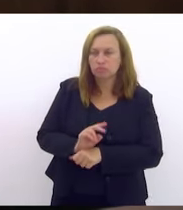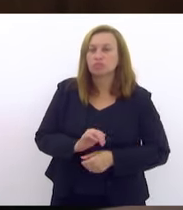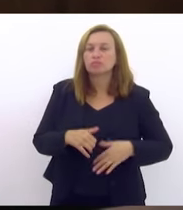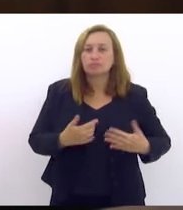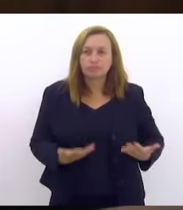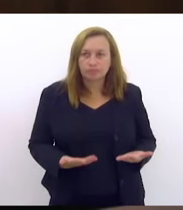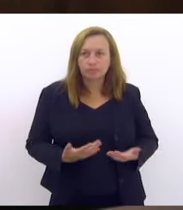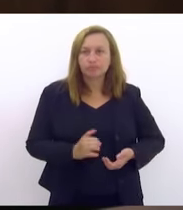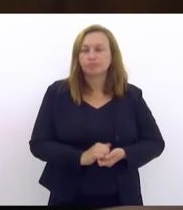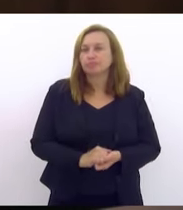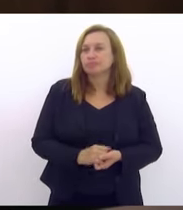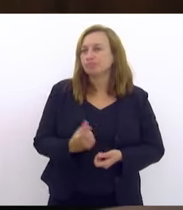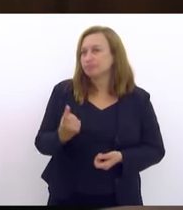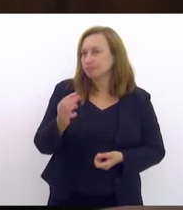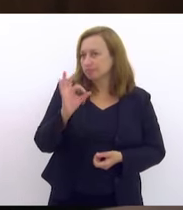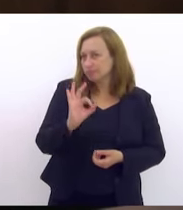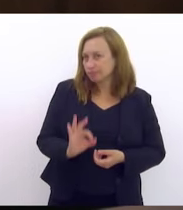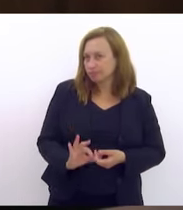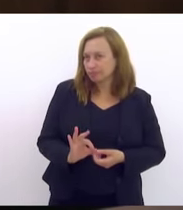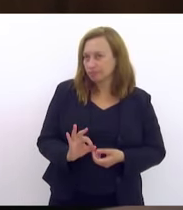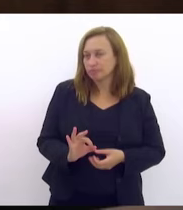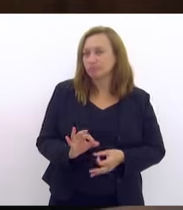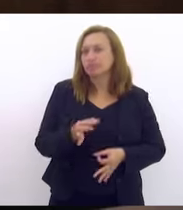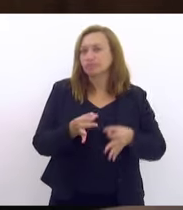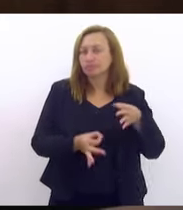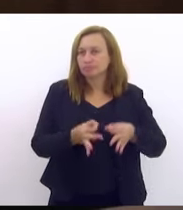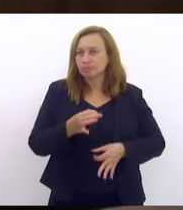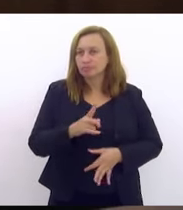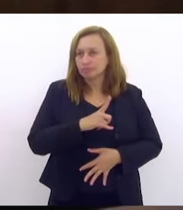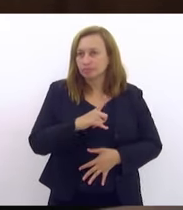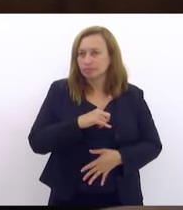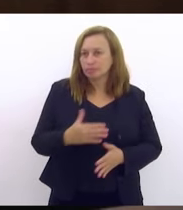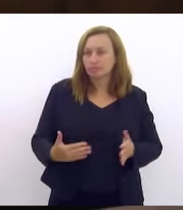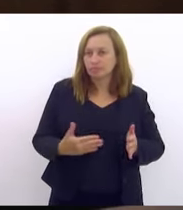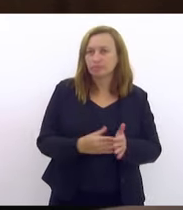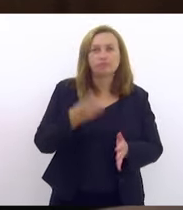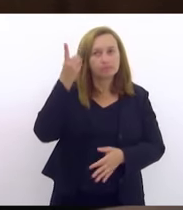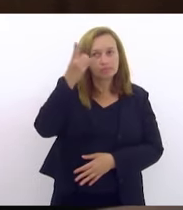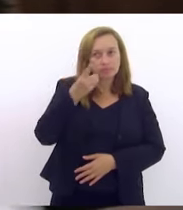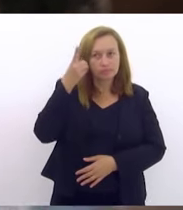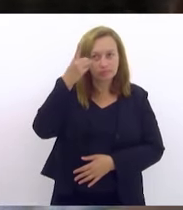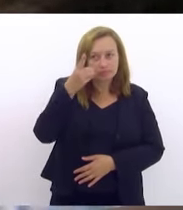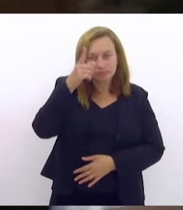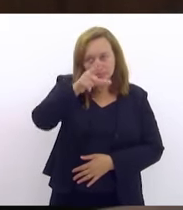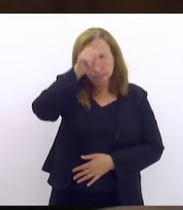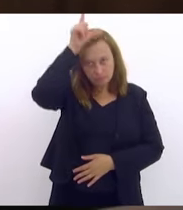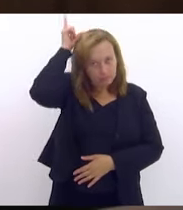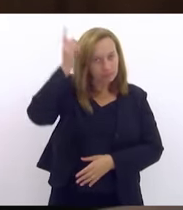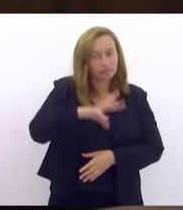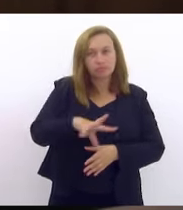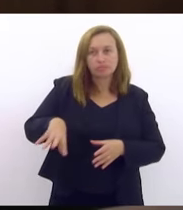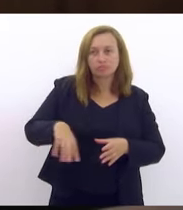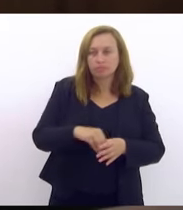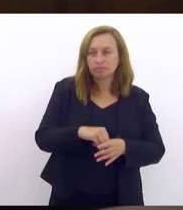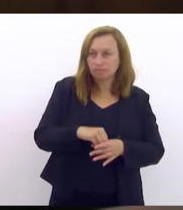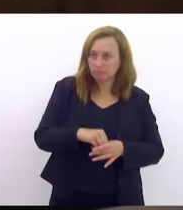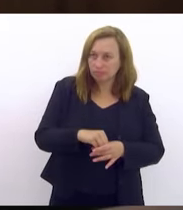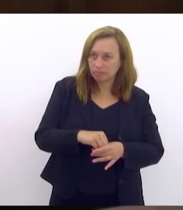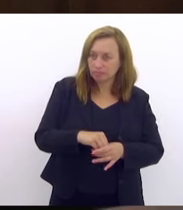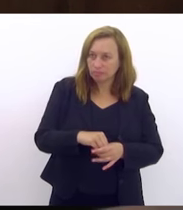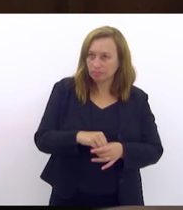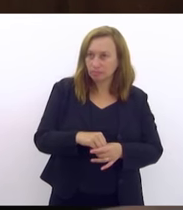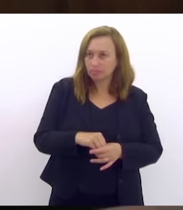Então, essa taxa se justifica até, deputado Luiz Paulo, dentro do princípio